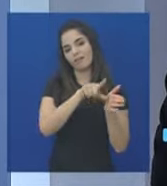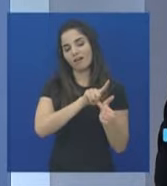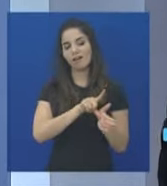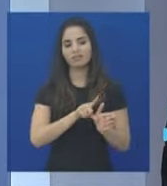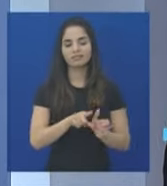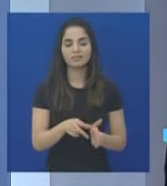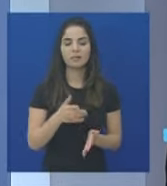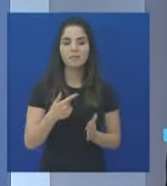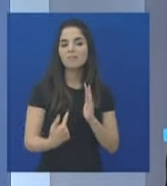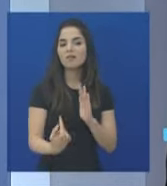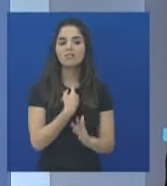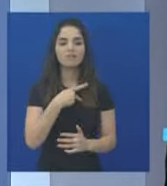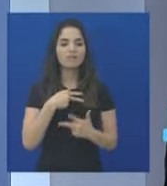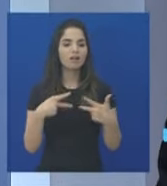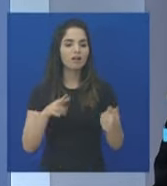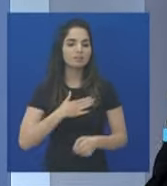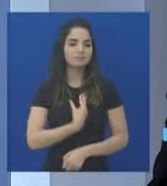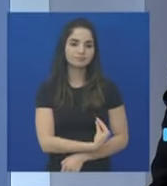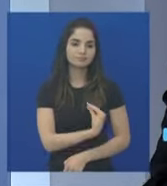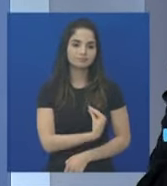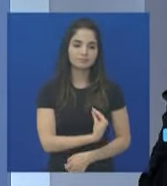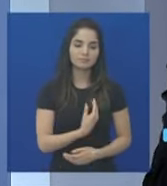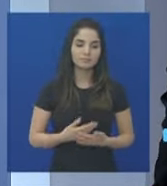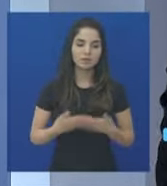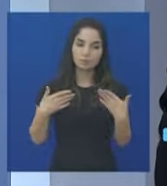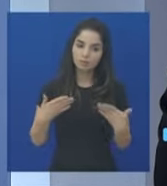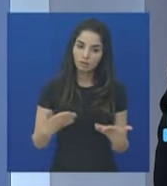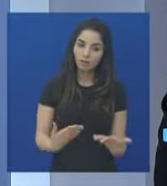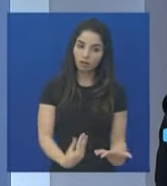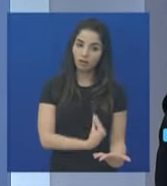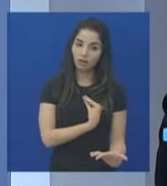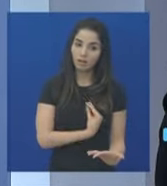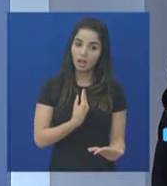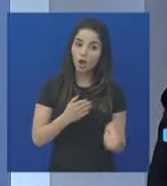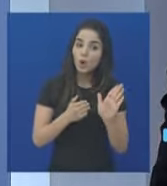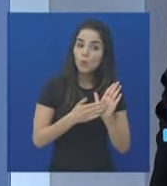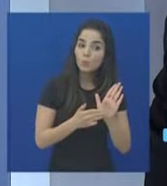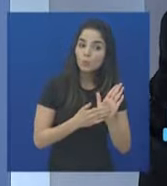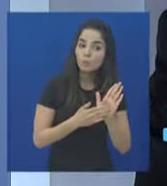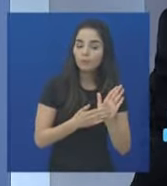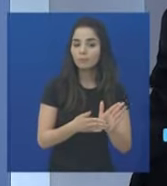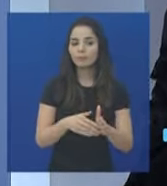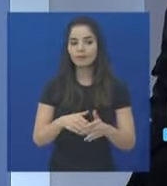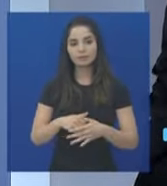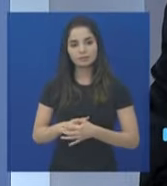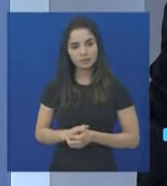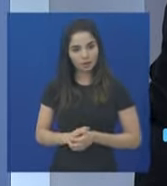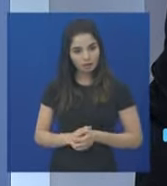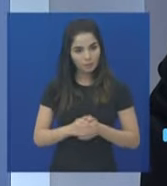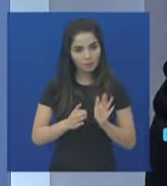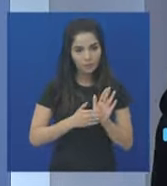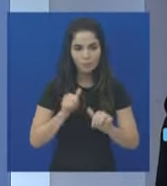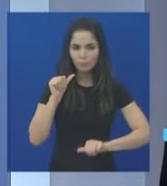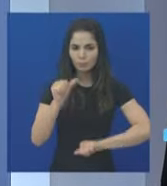pessoais. Mas, eu estou aqui para apresentar propostas, propostas de reconstrução.